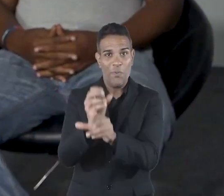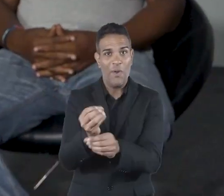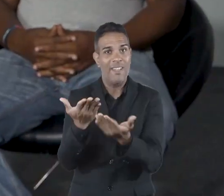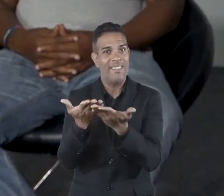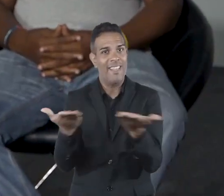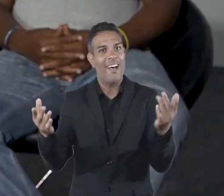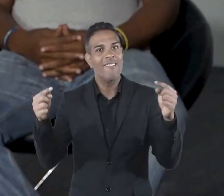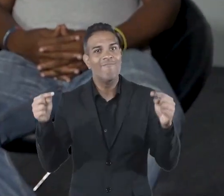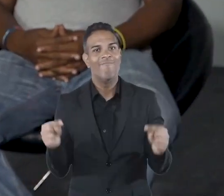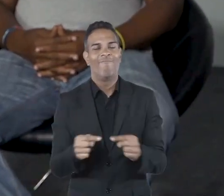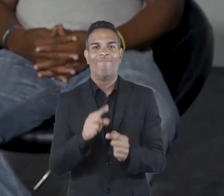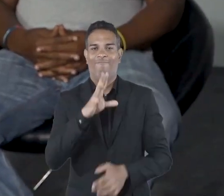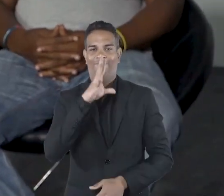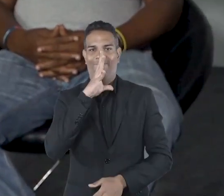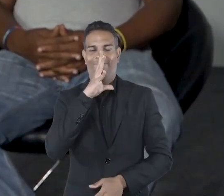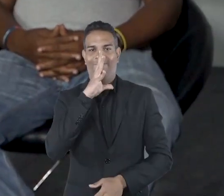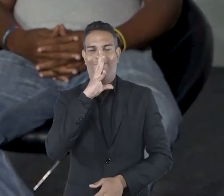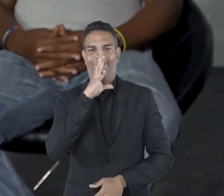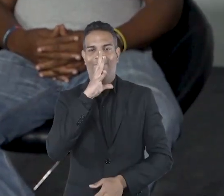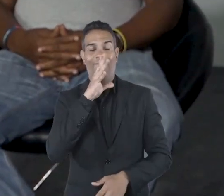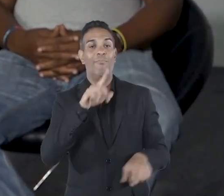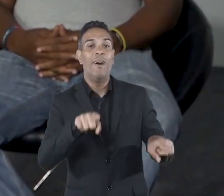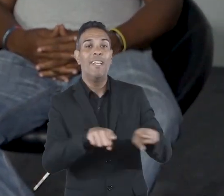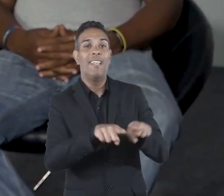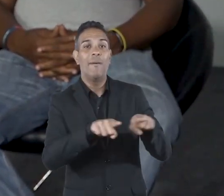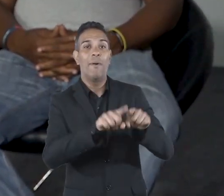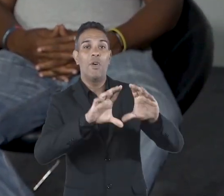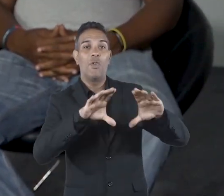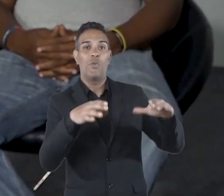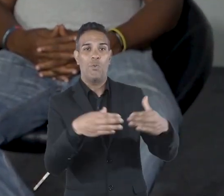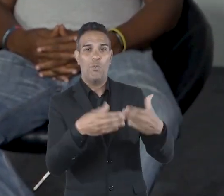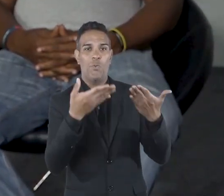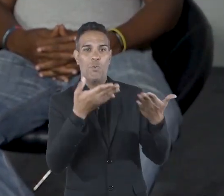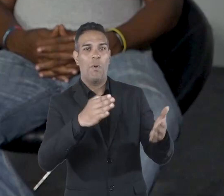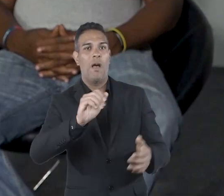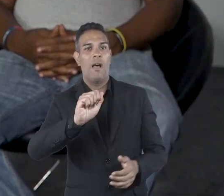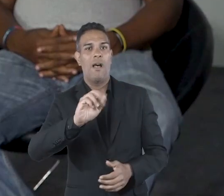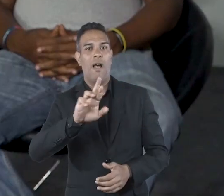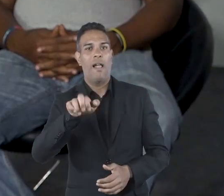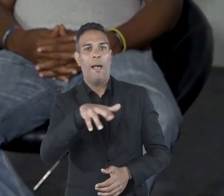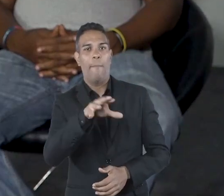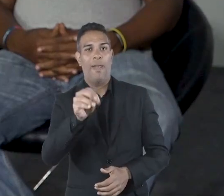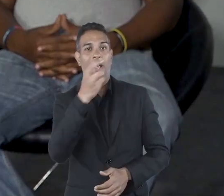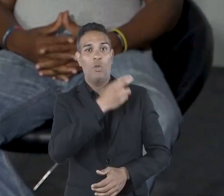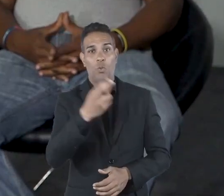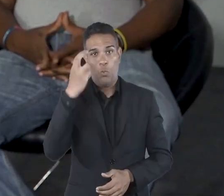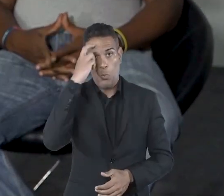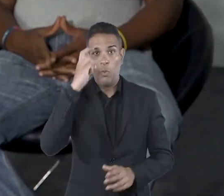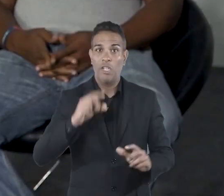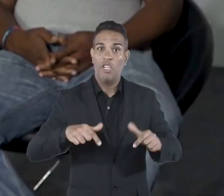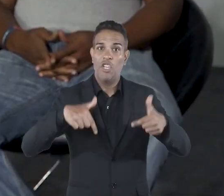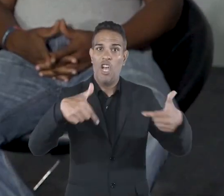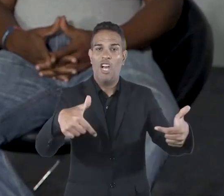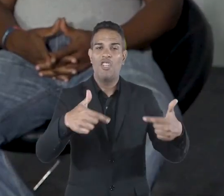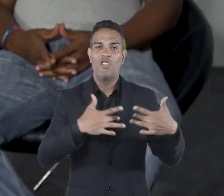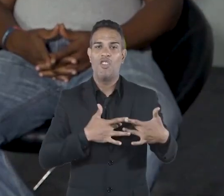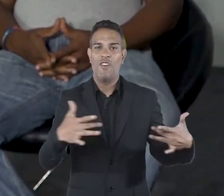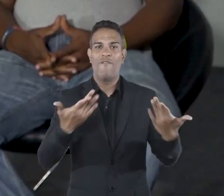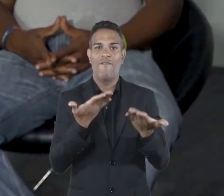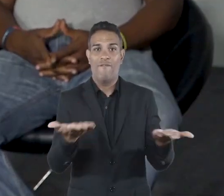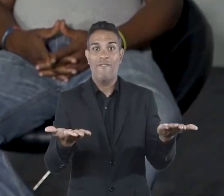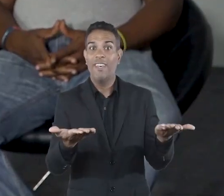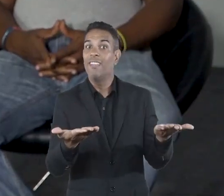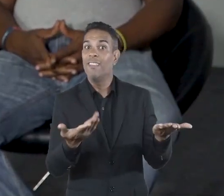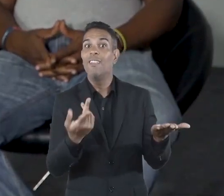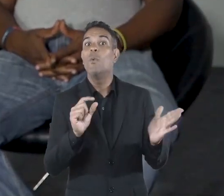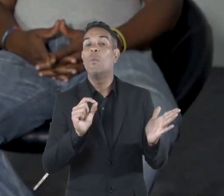história realmente assim que, assim como o da Abraço Cultural, cria na gente uma vontade de agir.